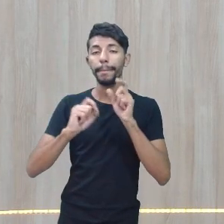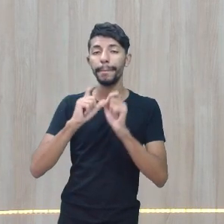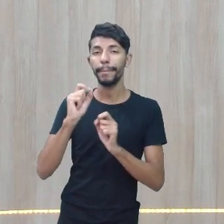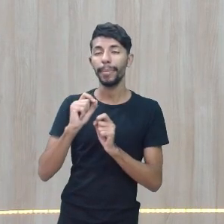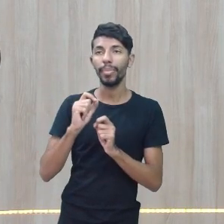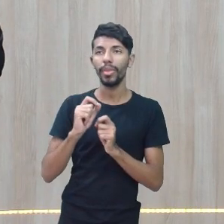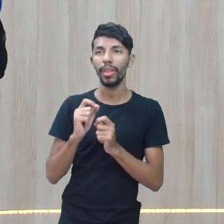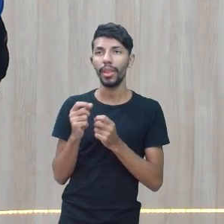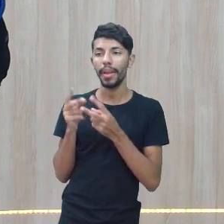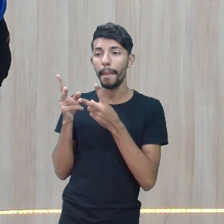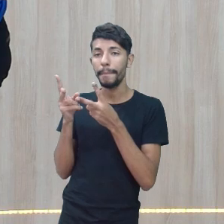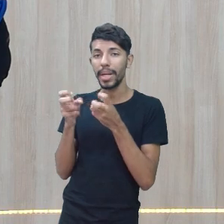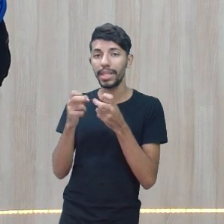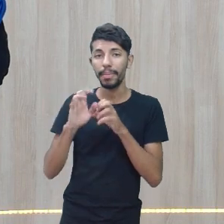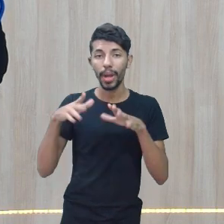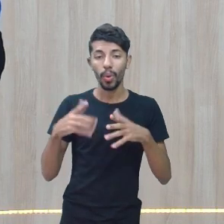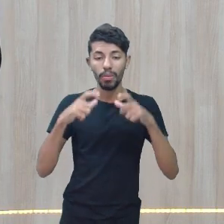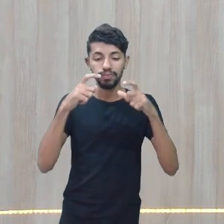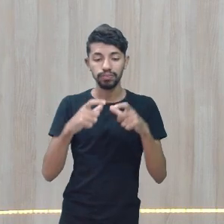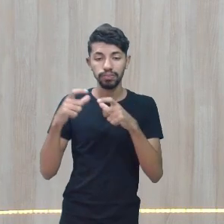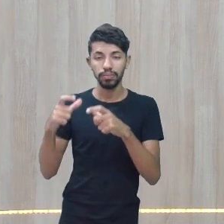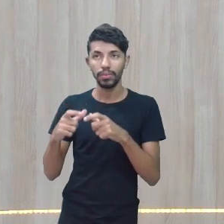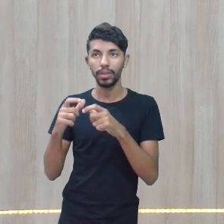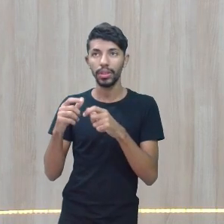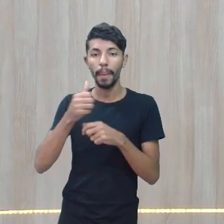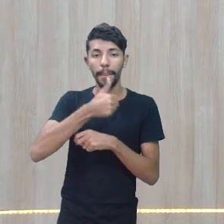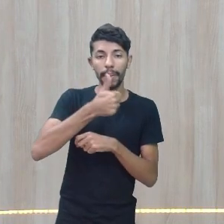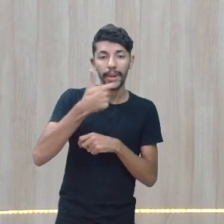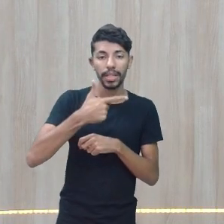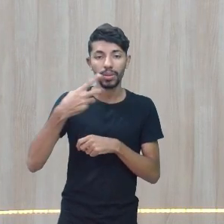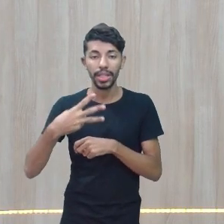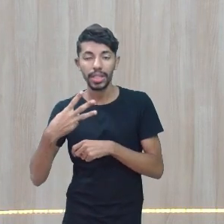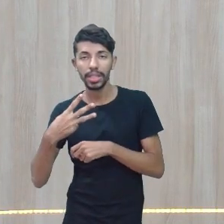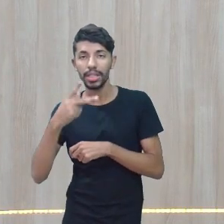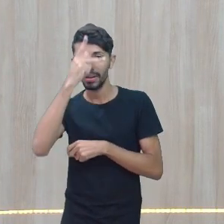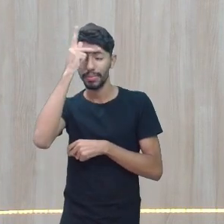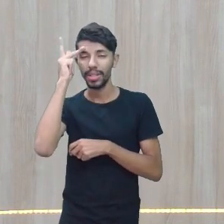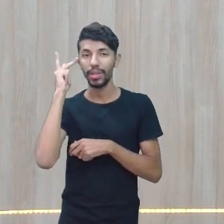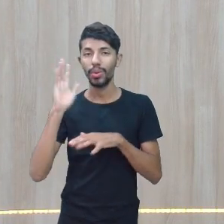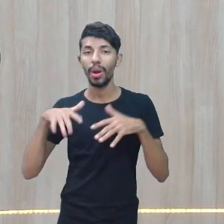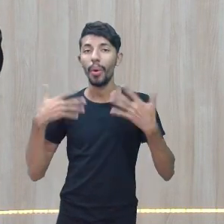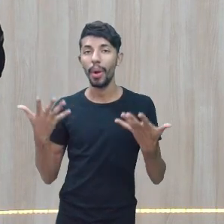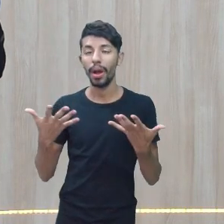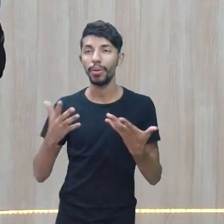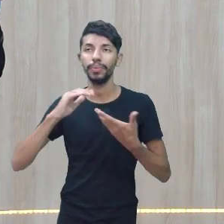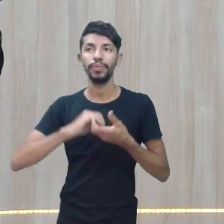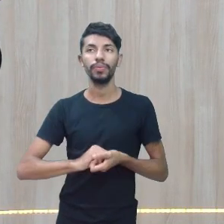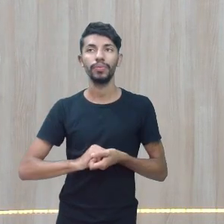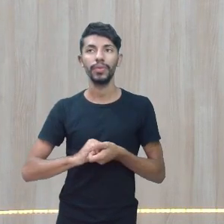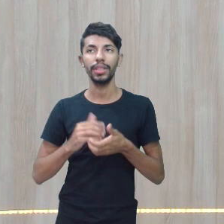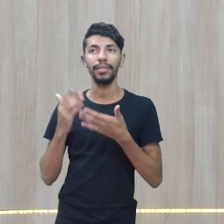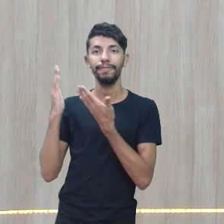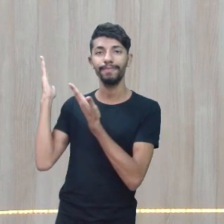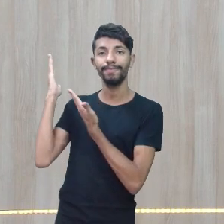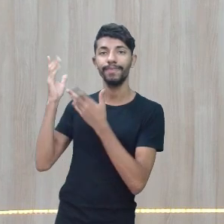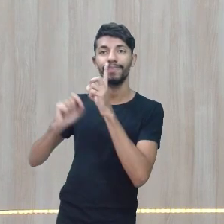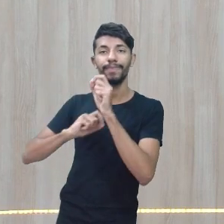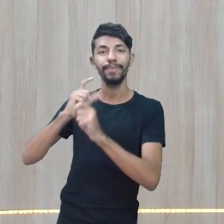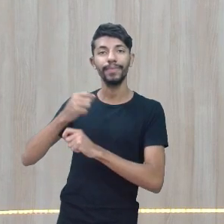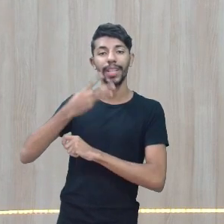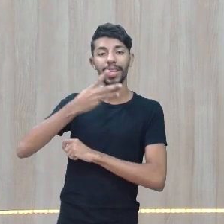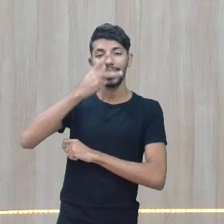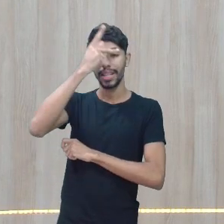é a posição dessa pessoa, se é primeira pessoa, segunda pessoa ou terceira pessoa. E aqui nós temos a terceira pessoa do